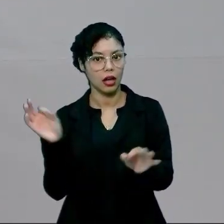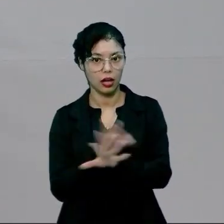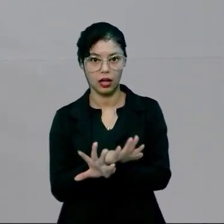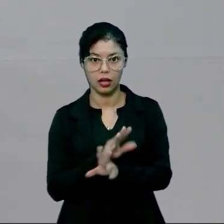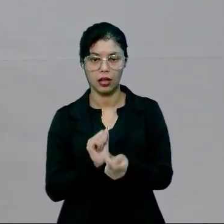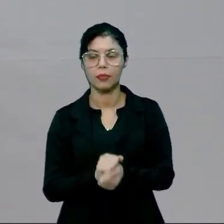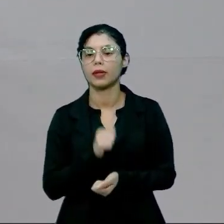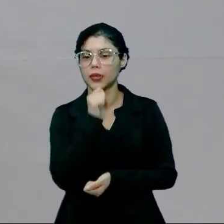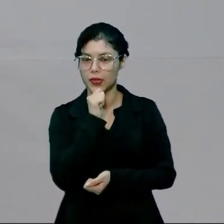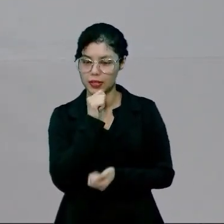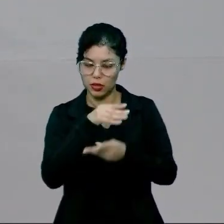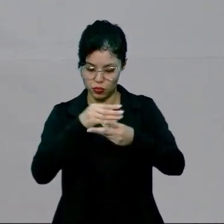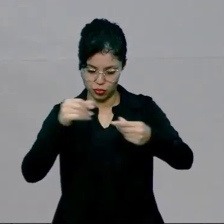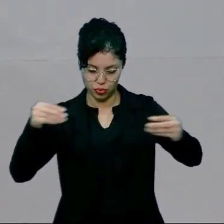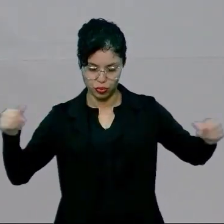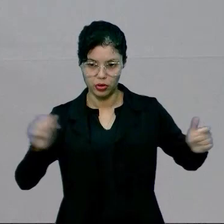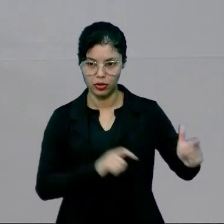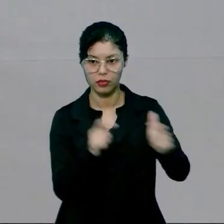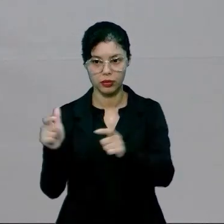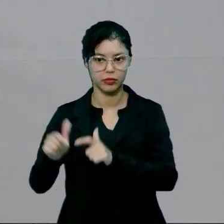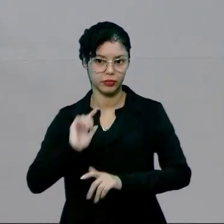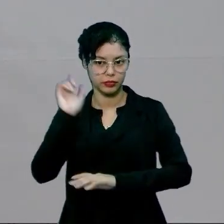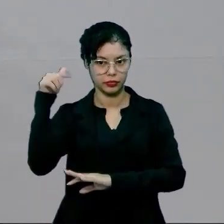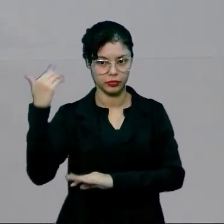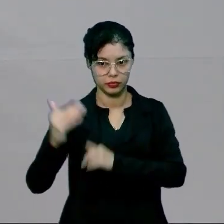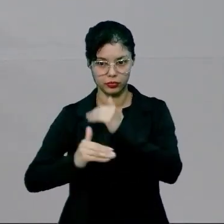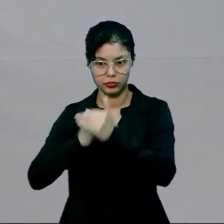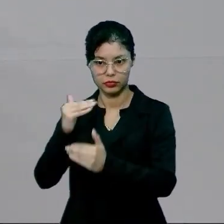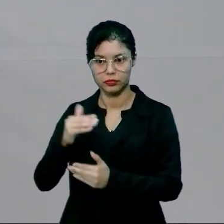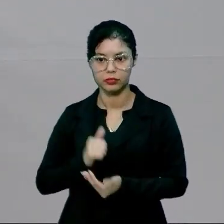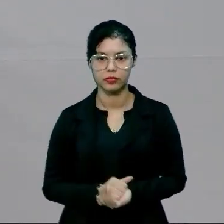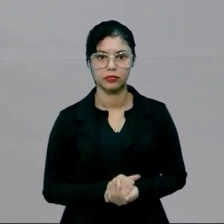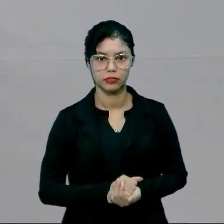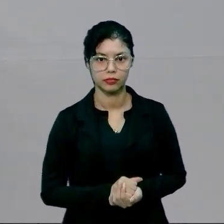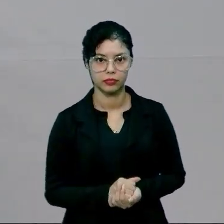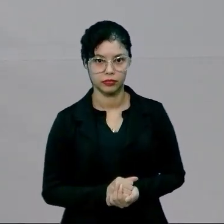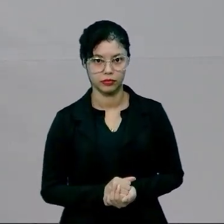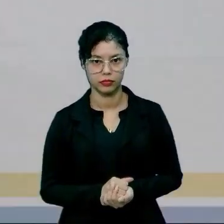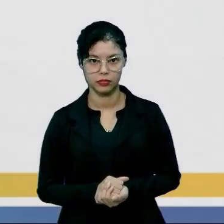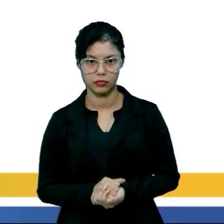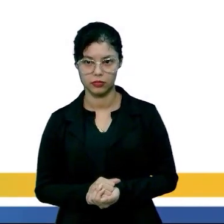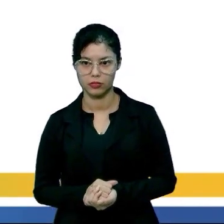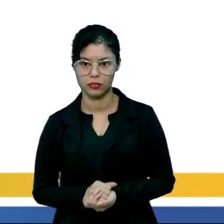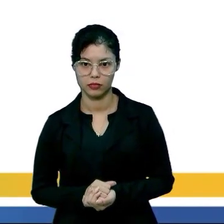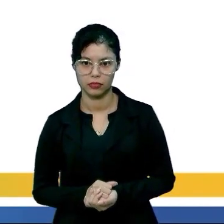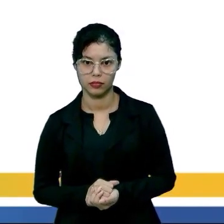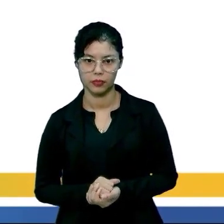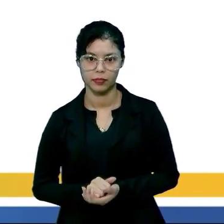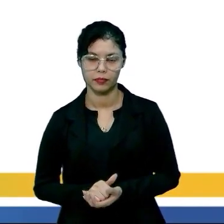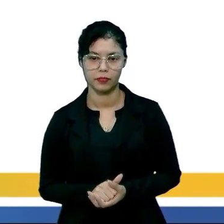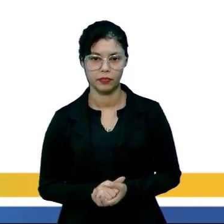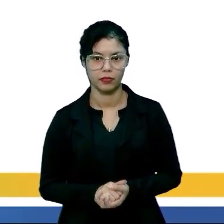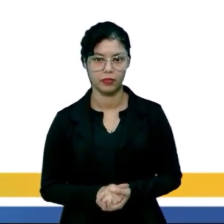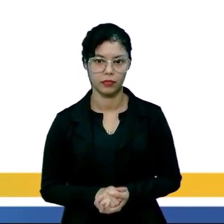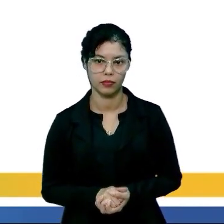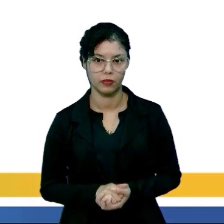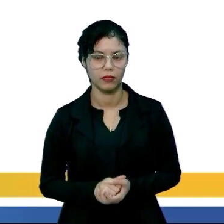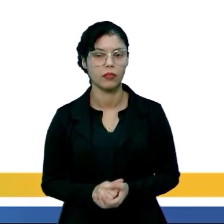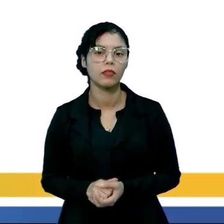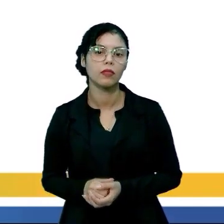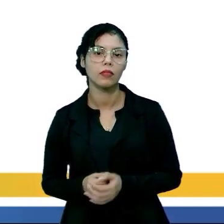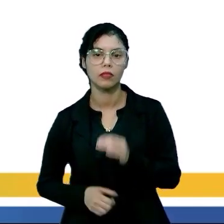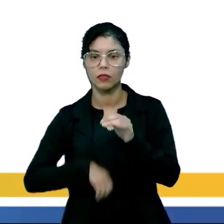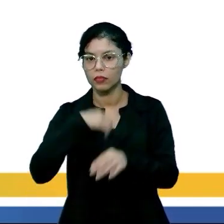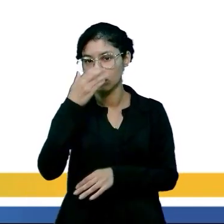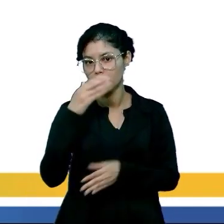dispersar, né, essa semente, para que a planta aí consiga se desenvolver no local mais distante, tá? Então, os frutos são formados